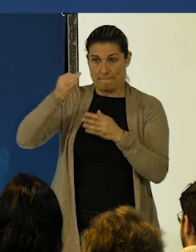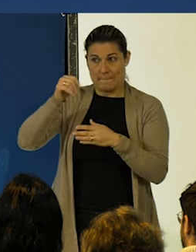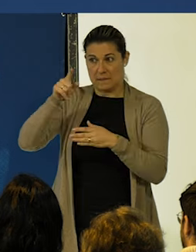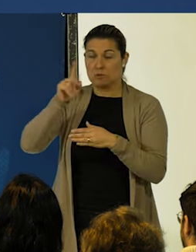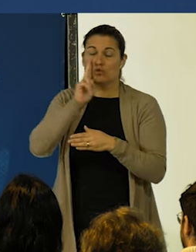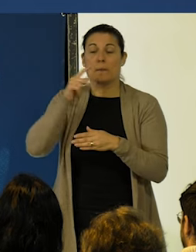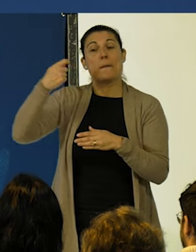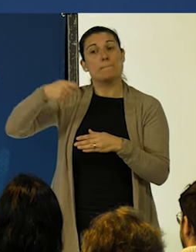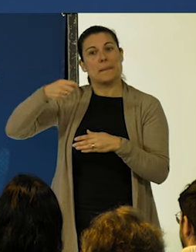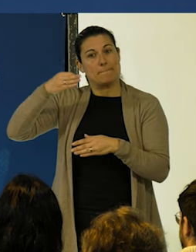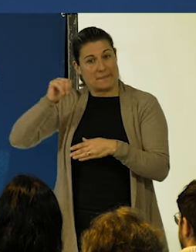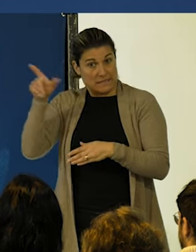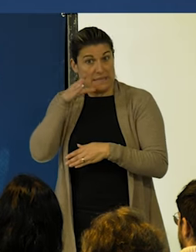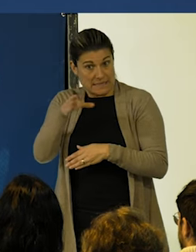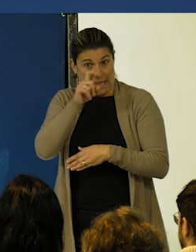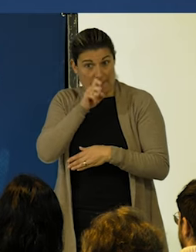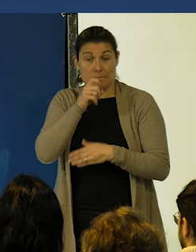Do presidente do Partido Socialista?